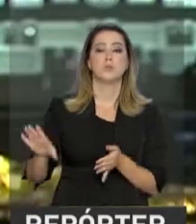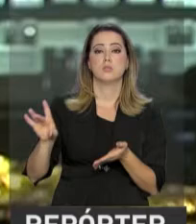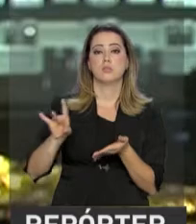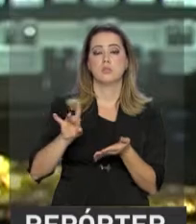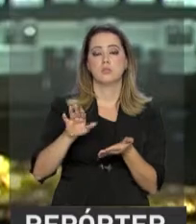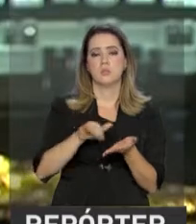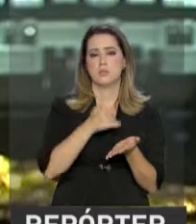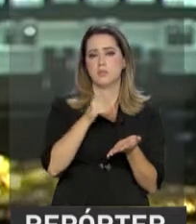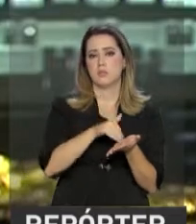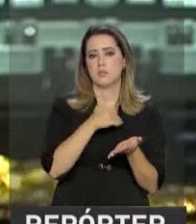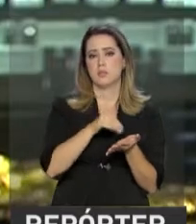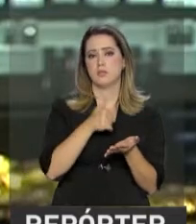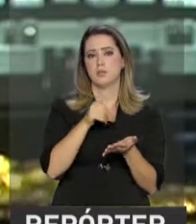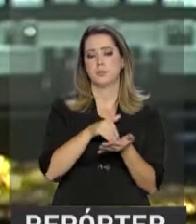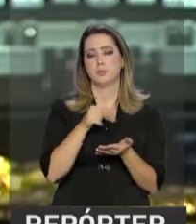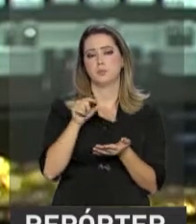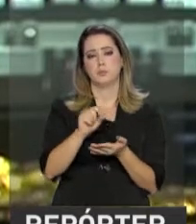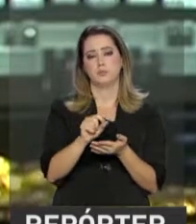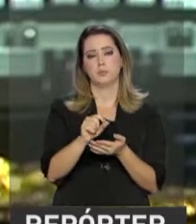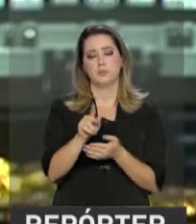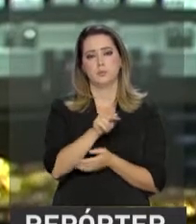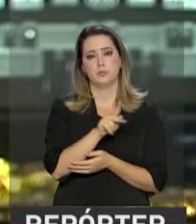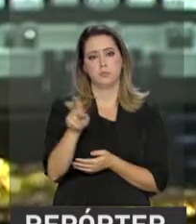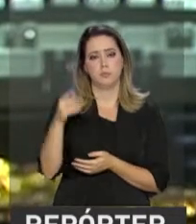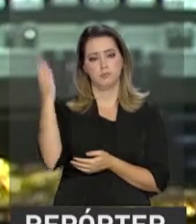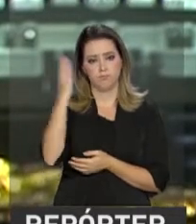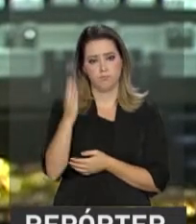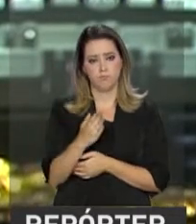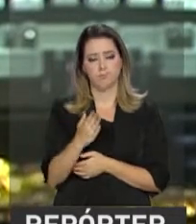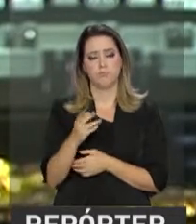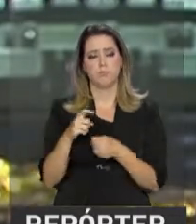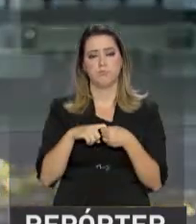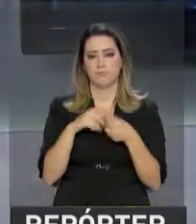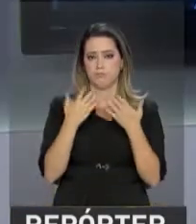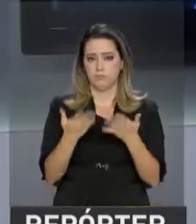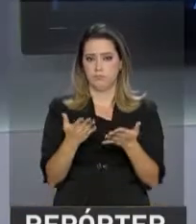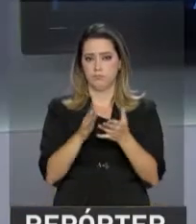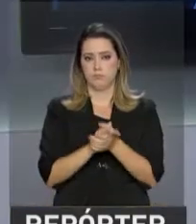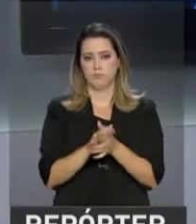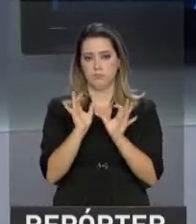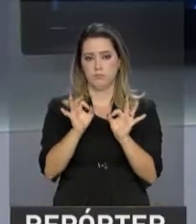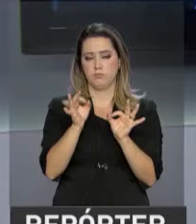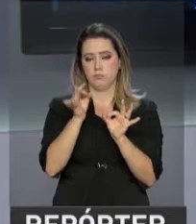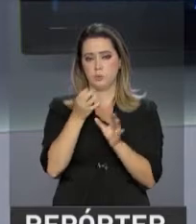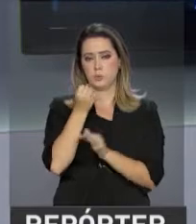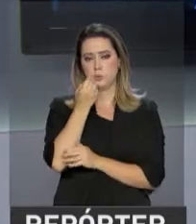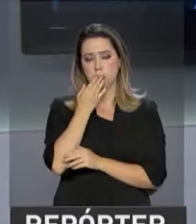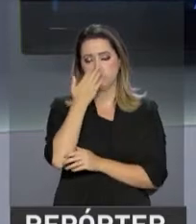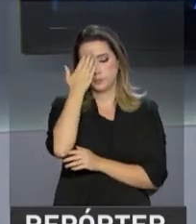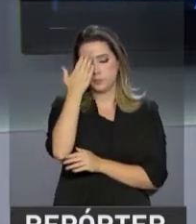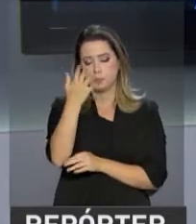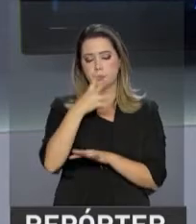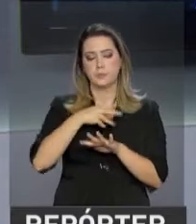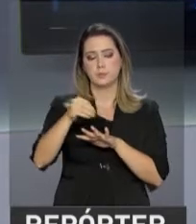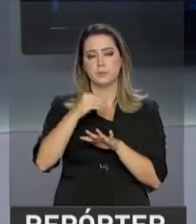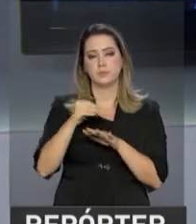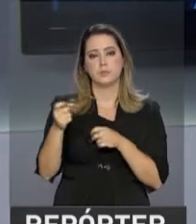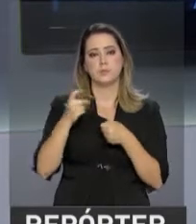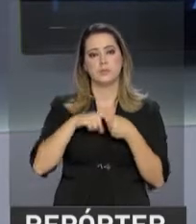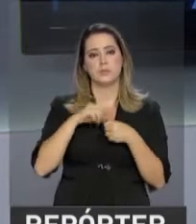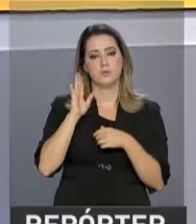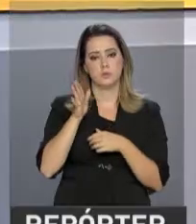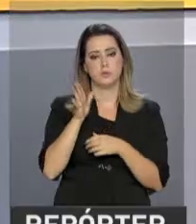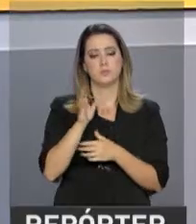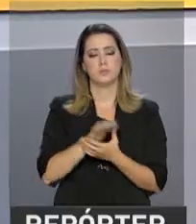da presidência da república moreira franco eu volto com você roberto muito bom para obrigar sua informação a gente volta a falar daqui a